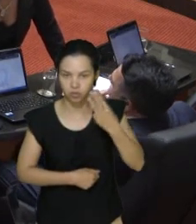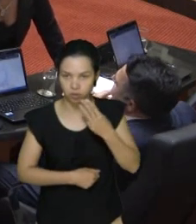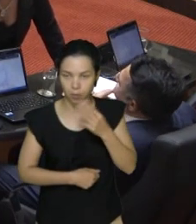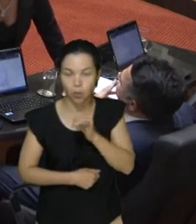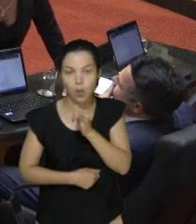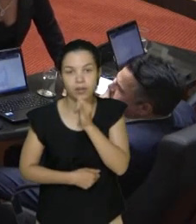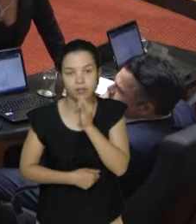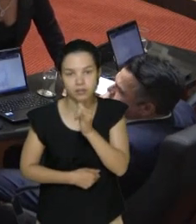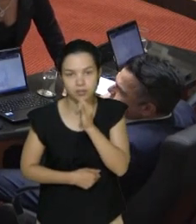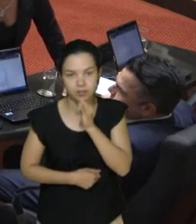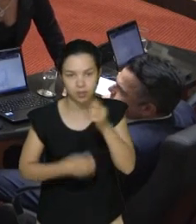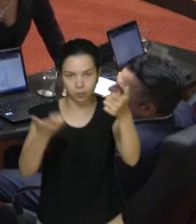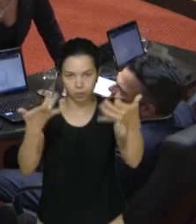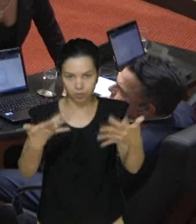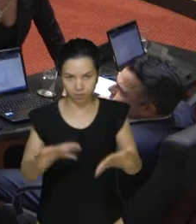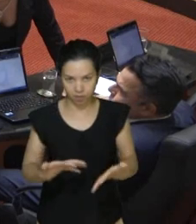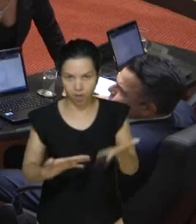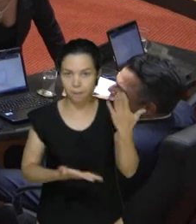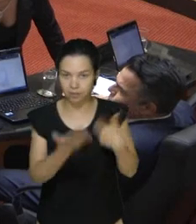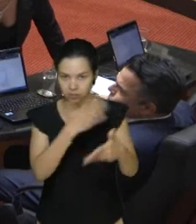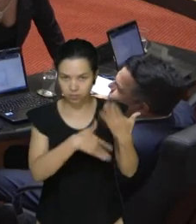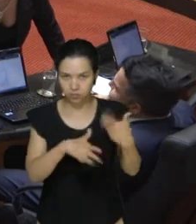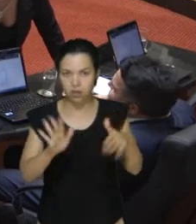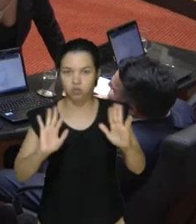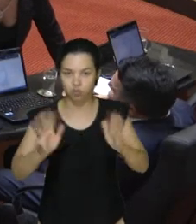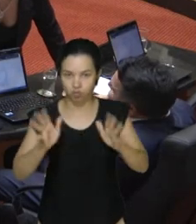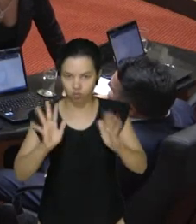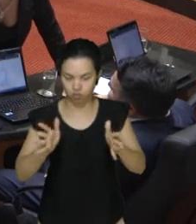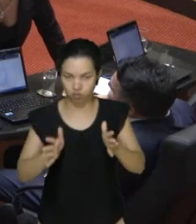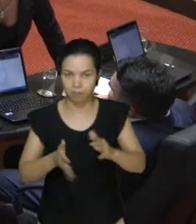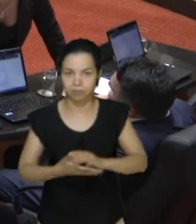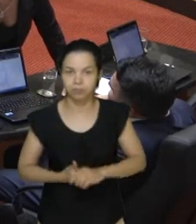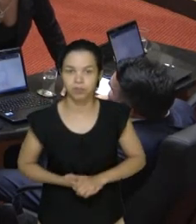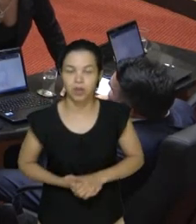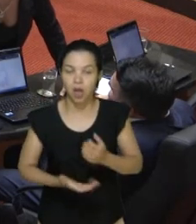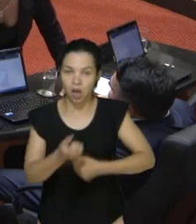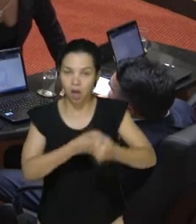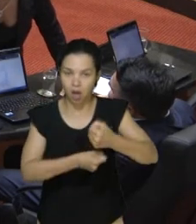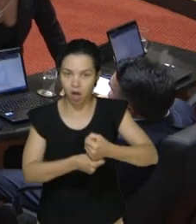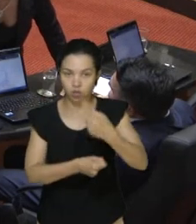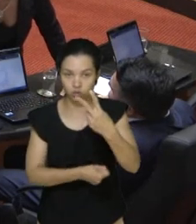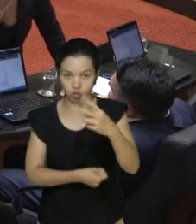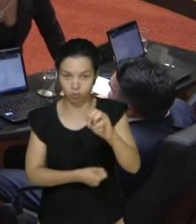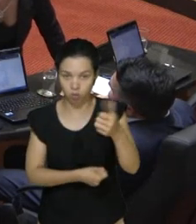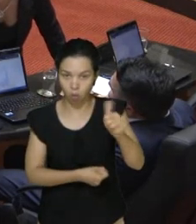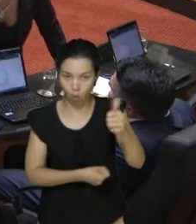exemplo que eu vivi isso. Em 2011, eu era prefeito de Rio do Sul, e